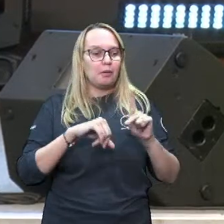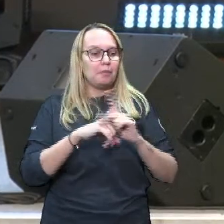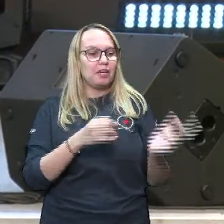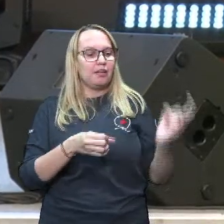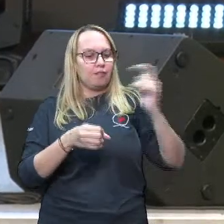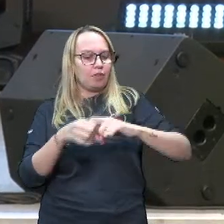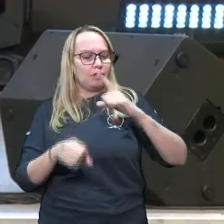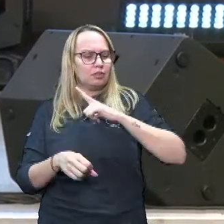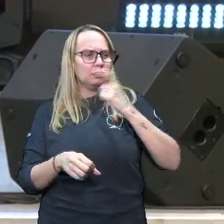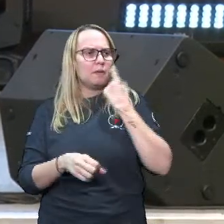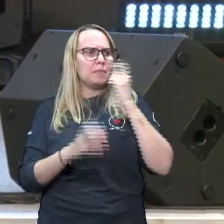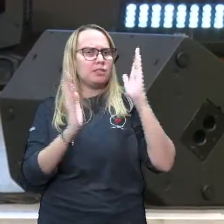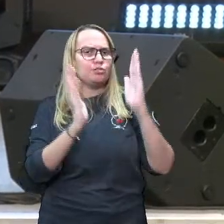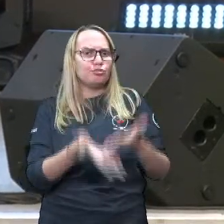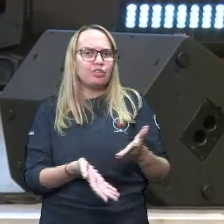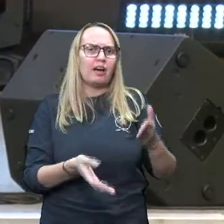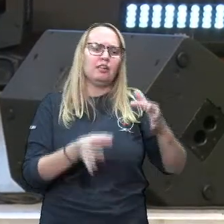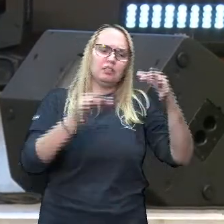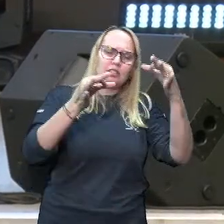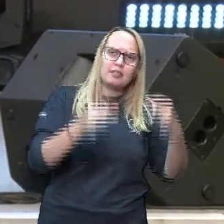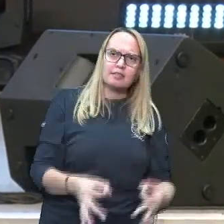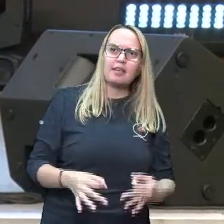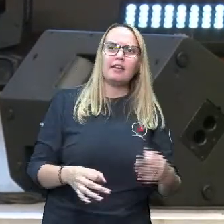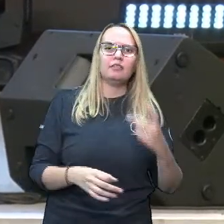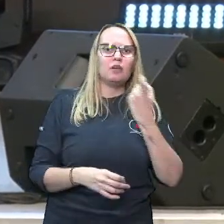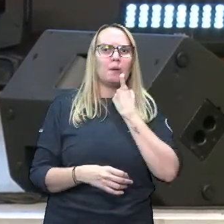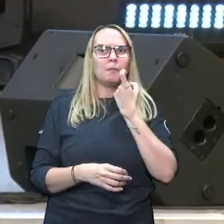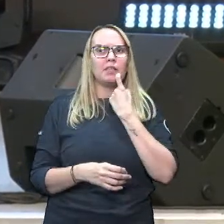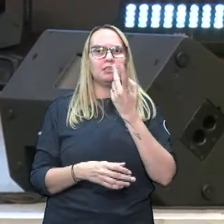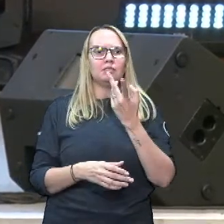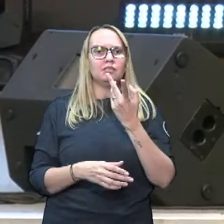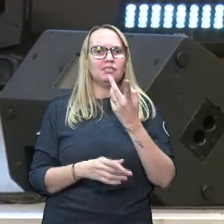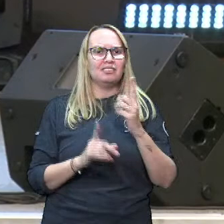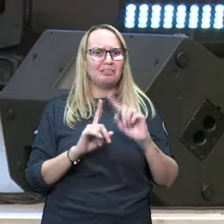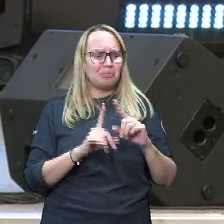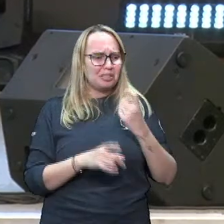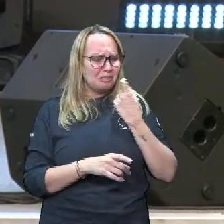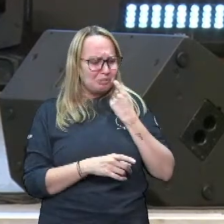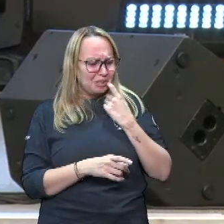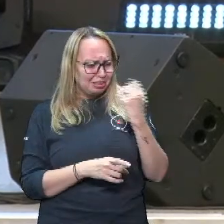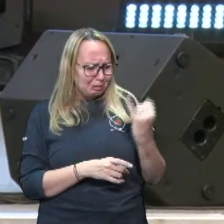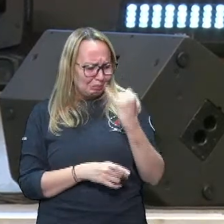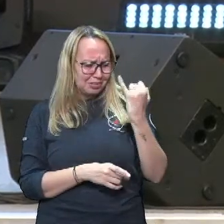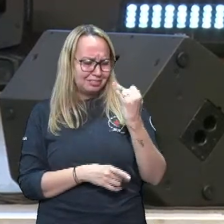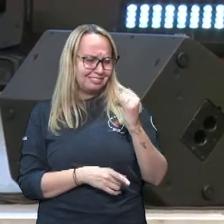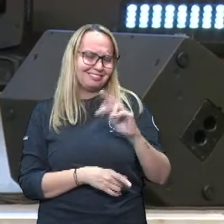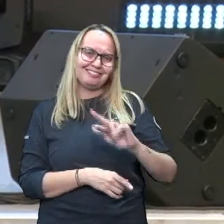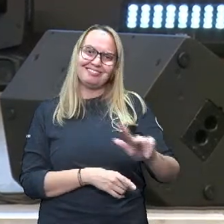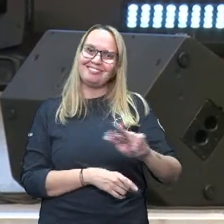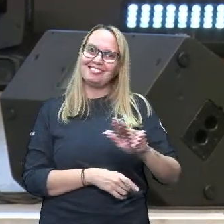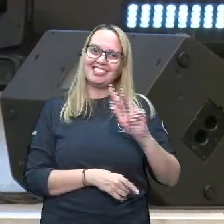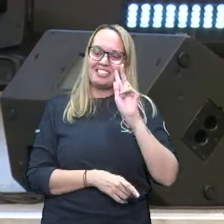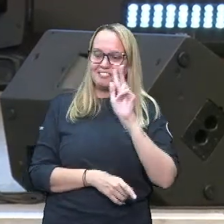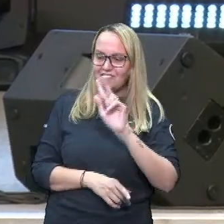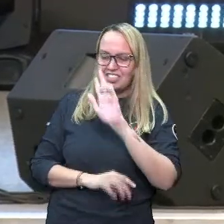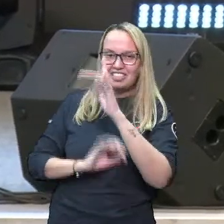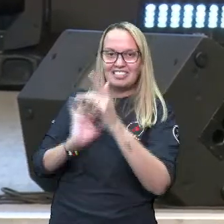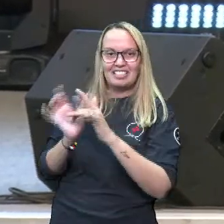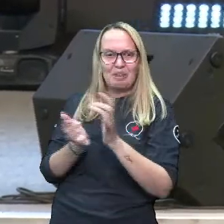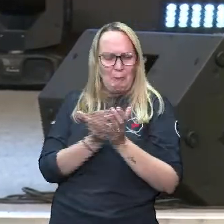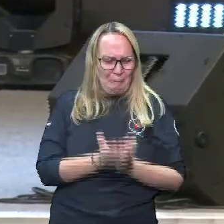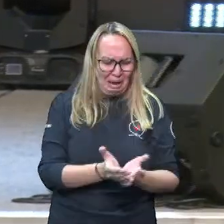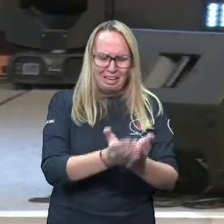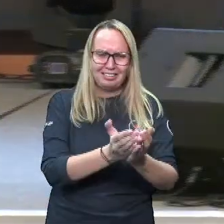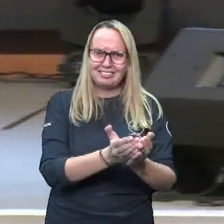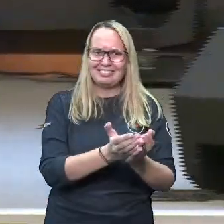já deu tudo certo, os peixes apareceram. E ele dizendo, nada mais importa, peixe não importa, barco não